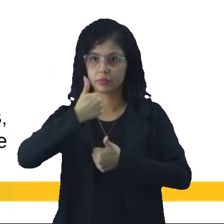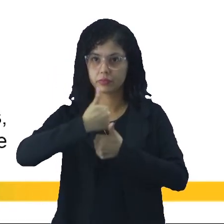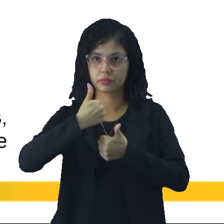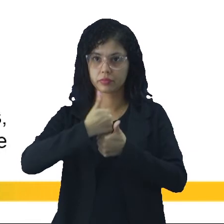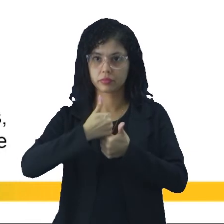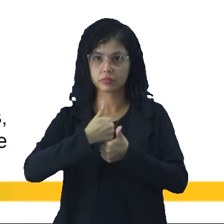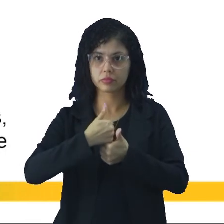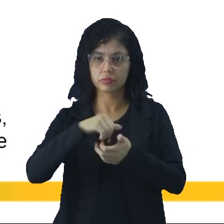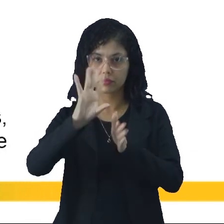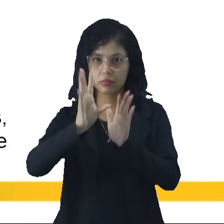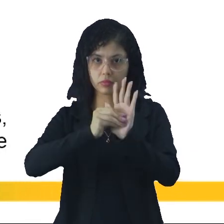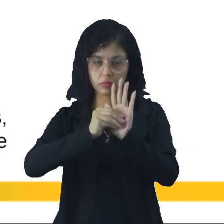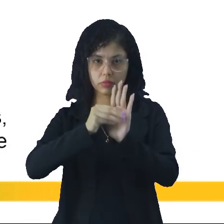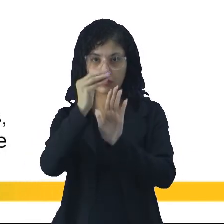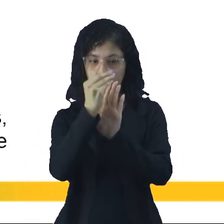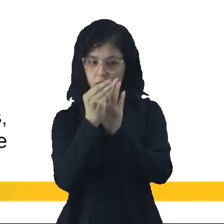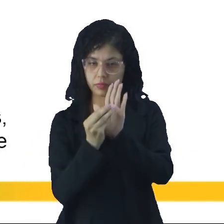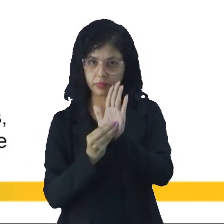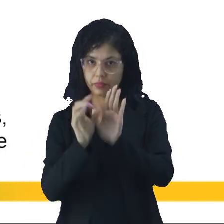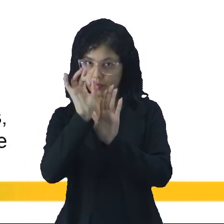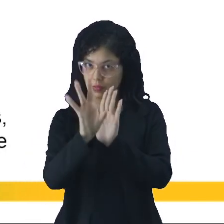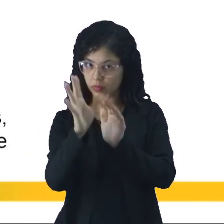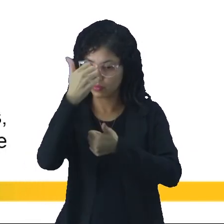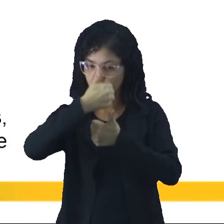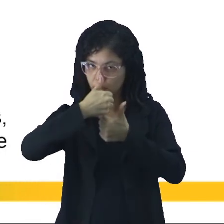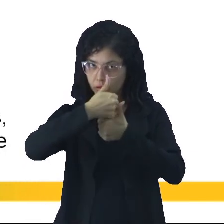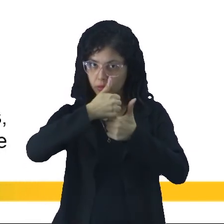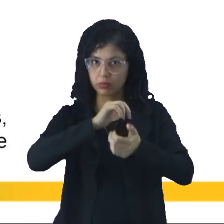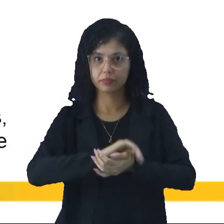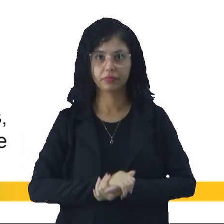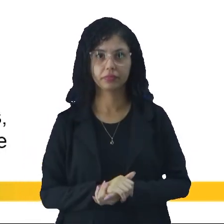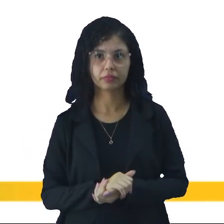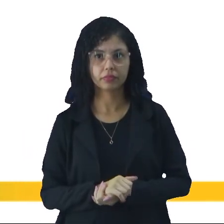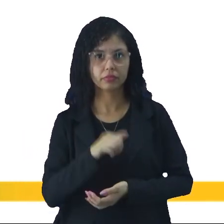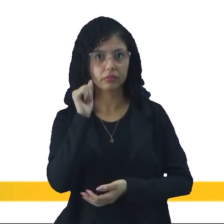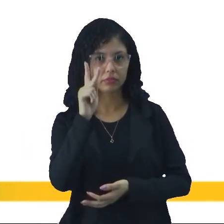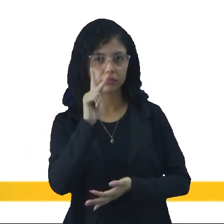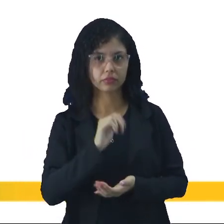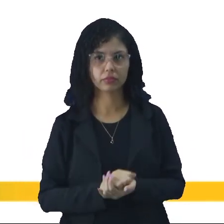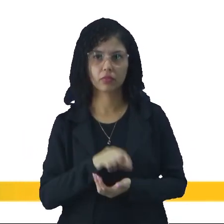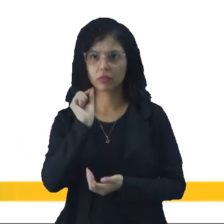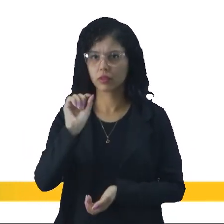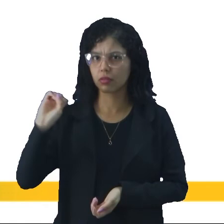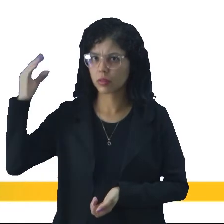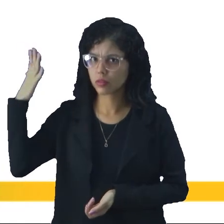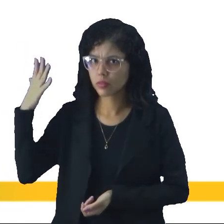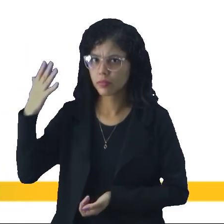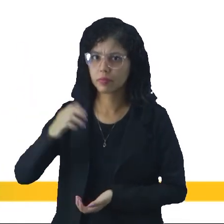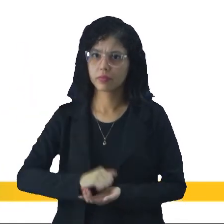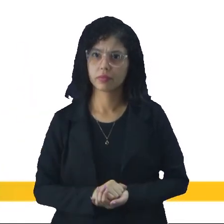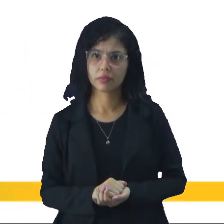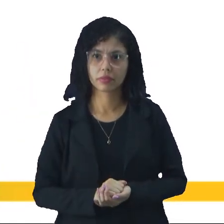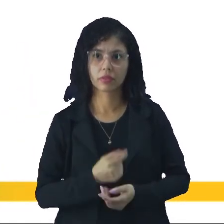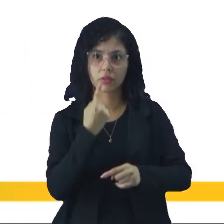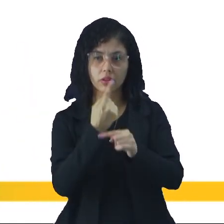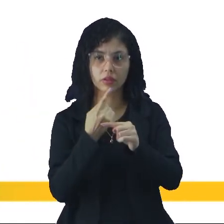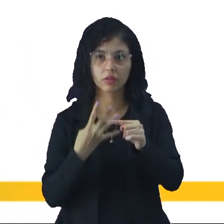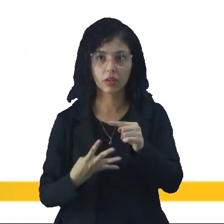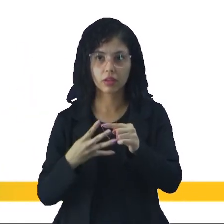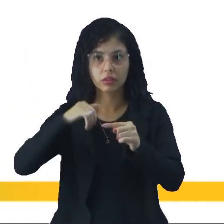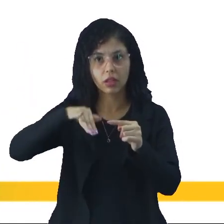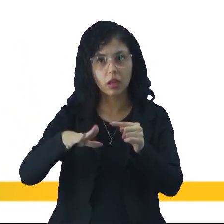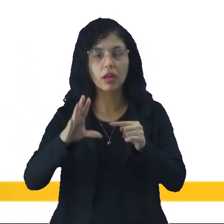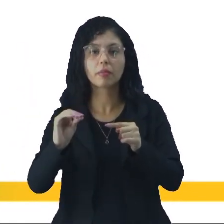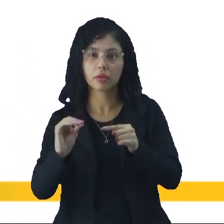substituindo o que está colocado aqui, tá, pessoal? Apenas isso, ó. Ok? Aí o que vai acontecer? 1/4 é